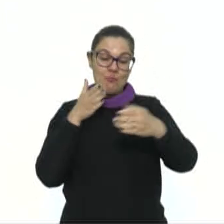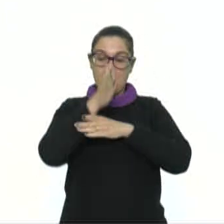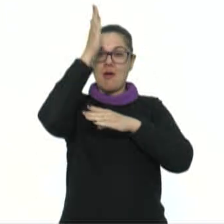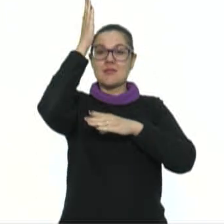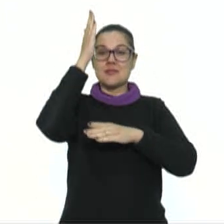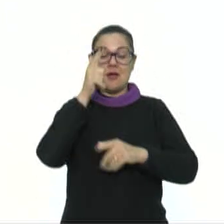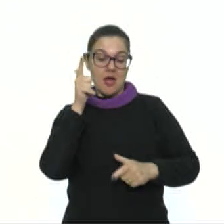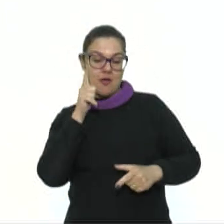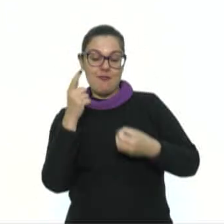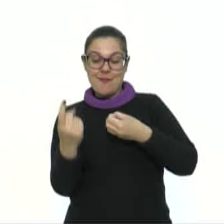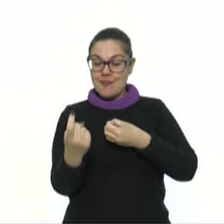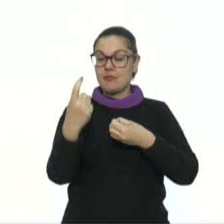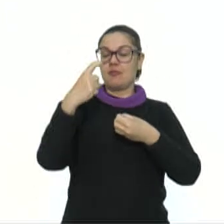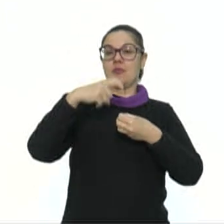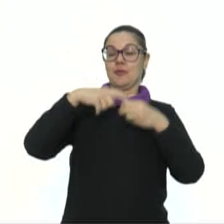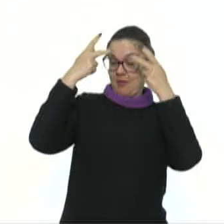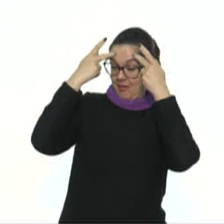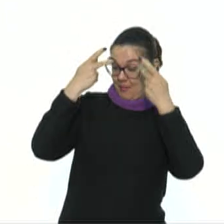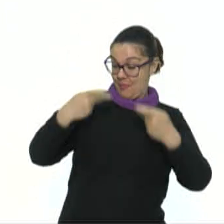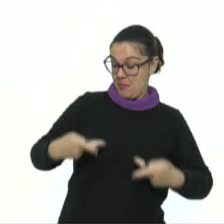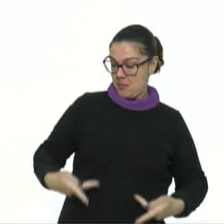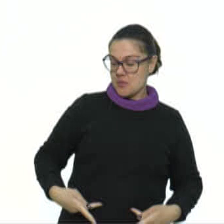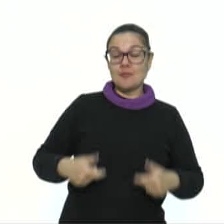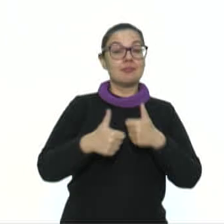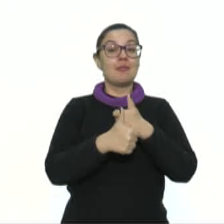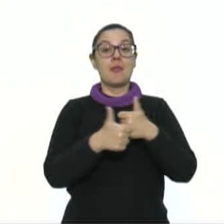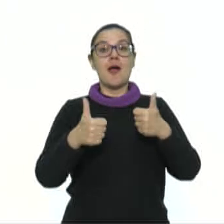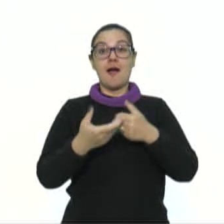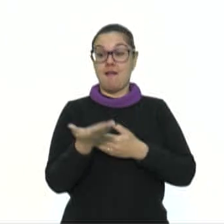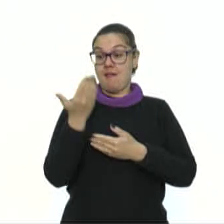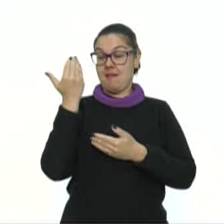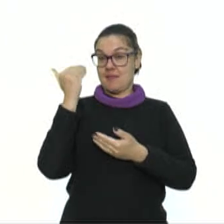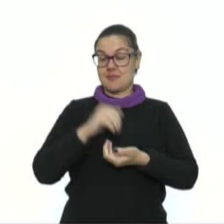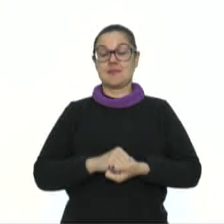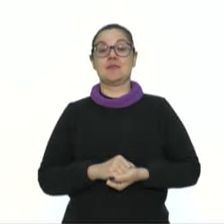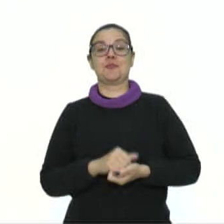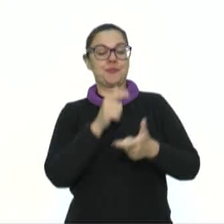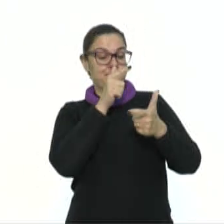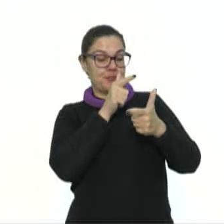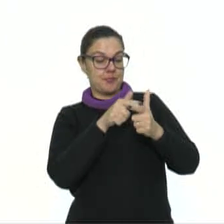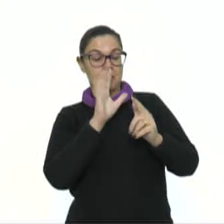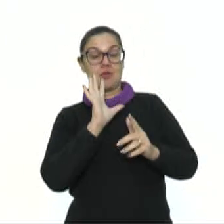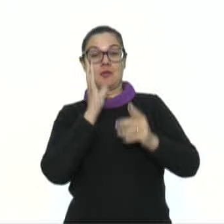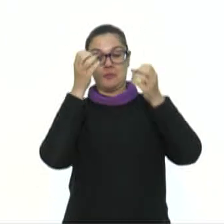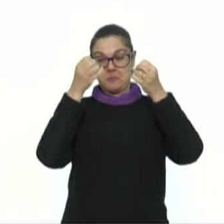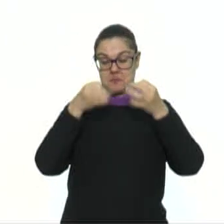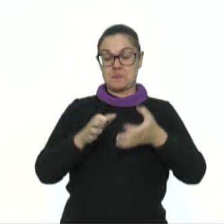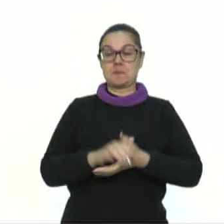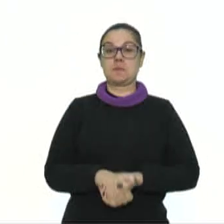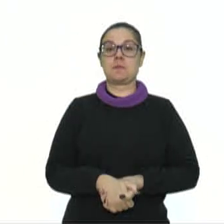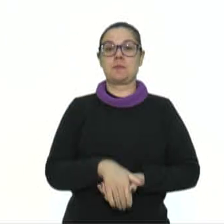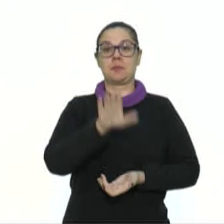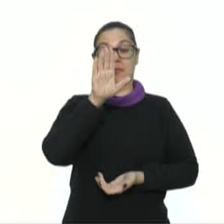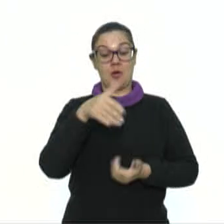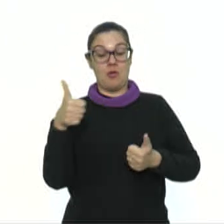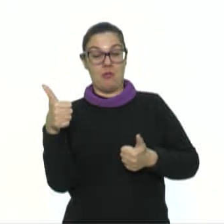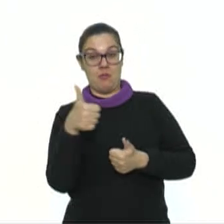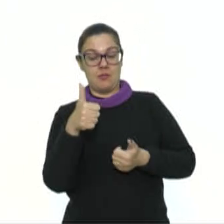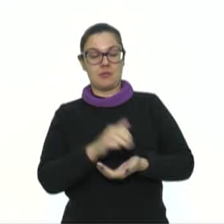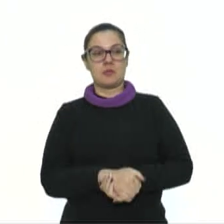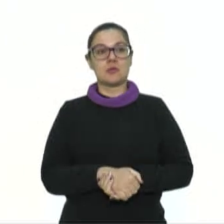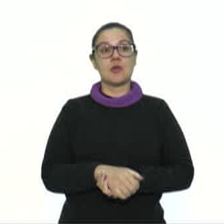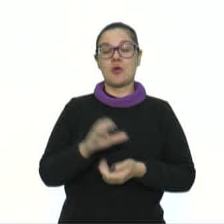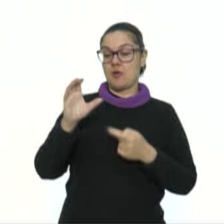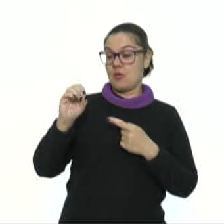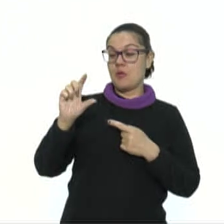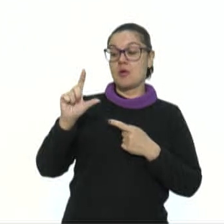enfrentá-los e voltarmos a ser exatamente como éramos antes, explica. Parágrafo 11.